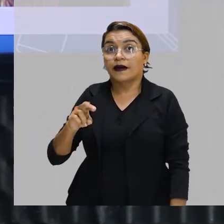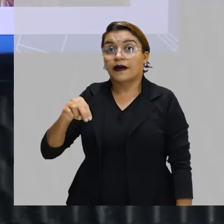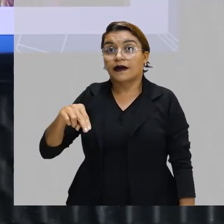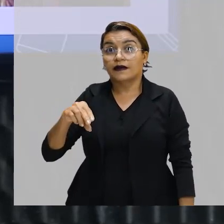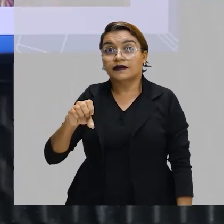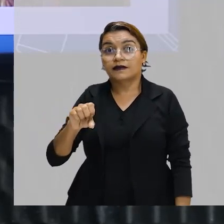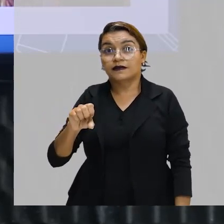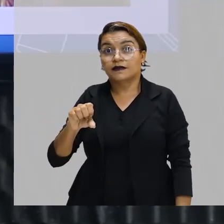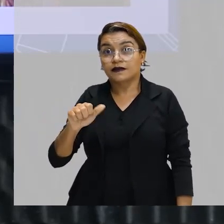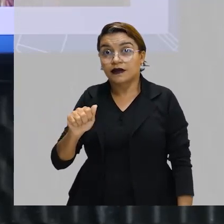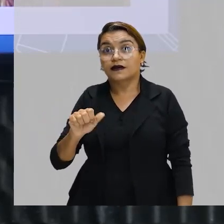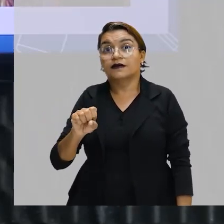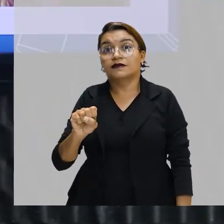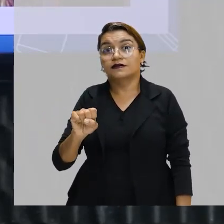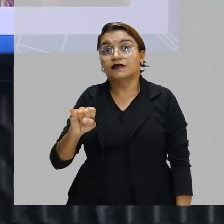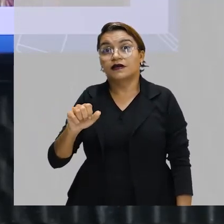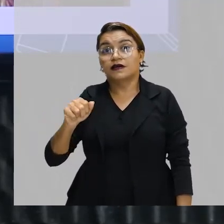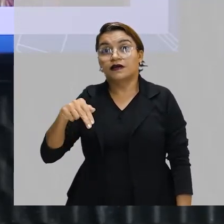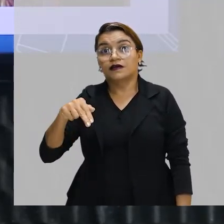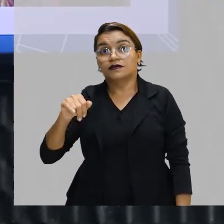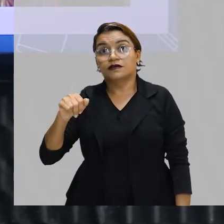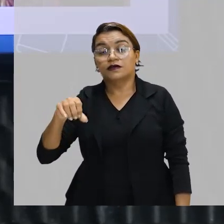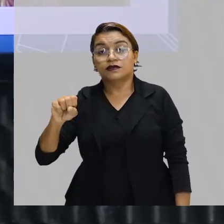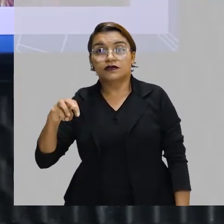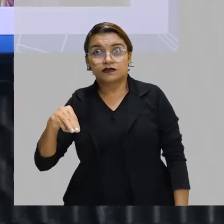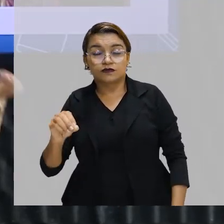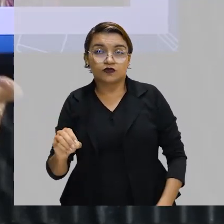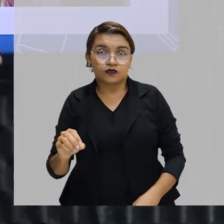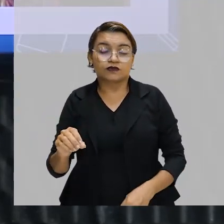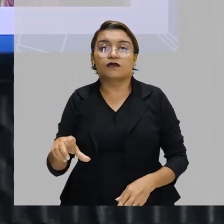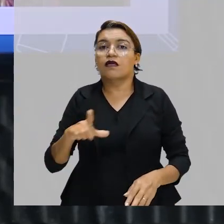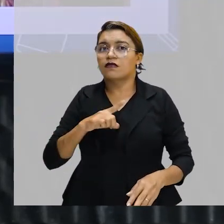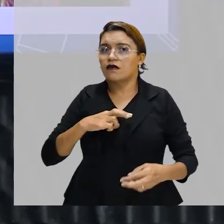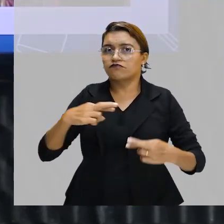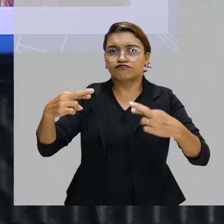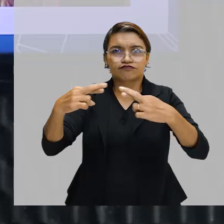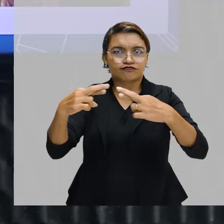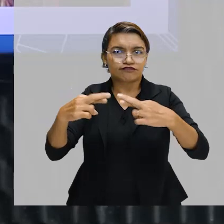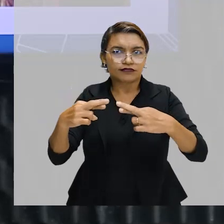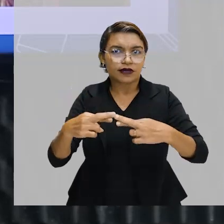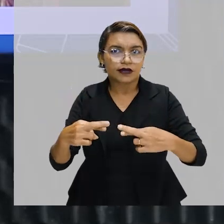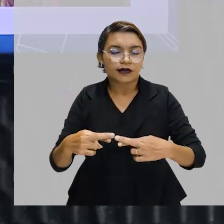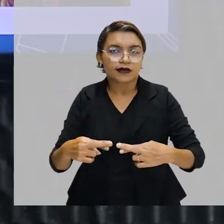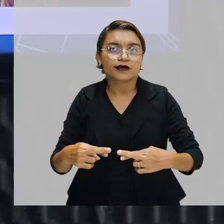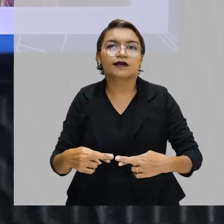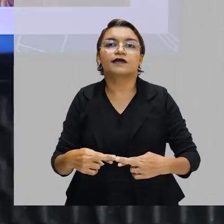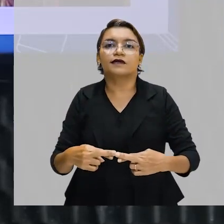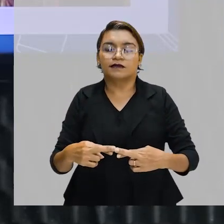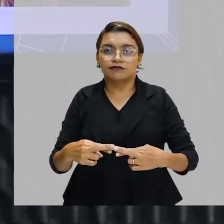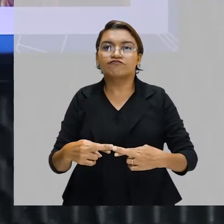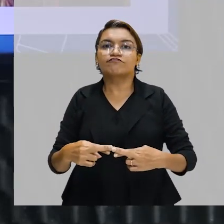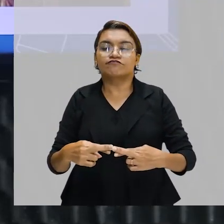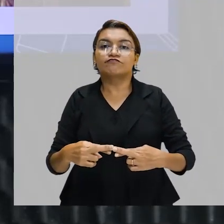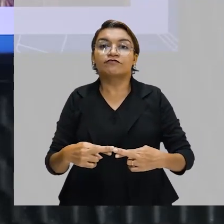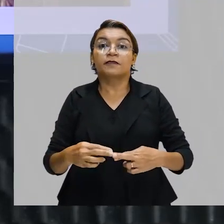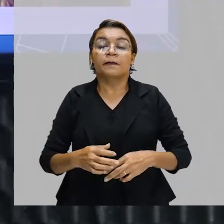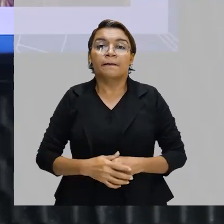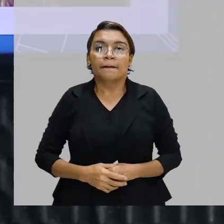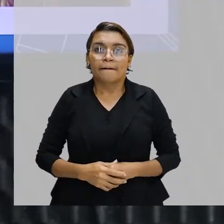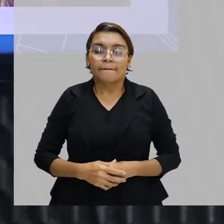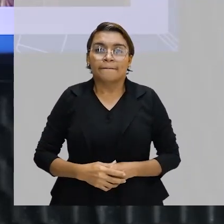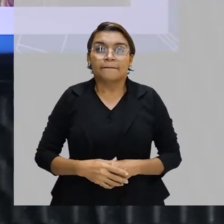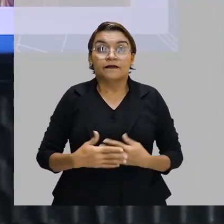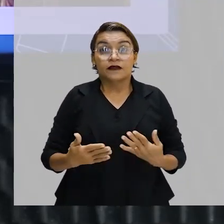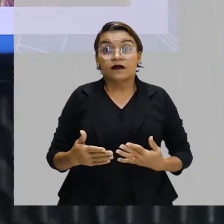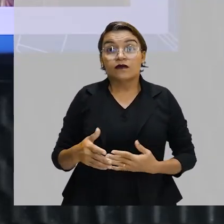pela arte, a volta da métrica, da rima. No romantismo os versos eram mais livres. E aí o que, que acontece?